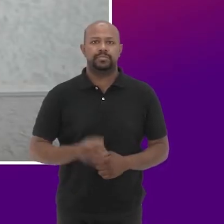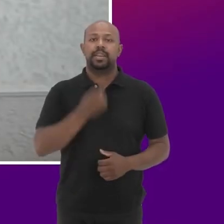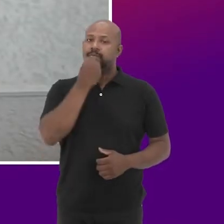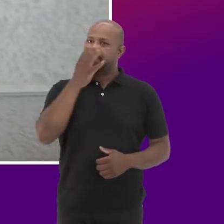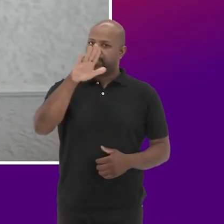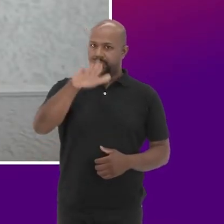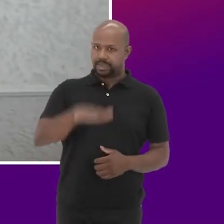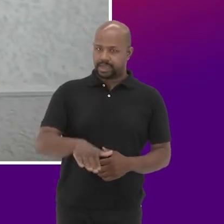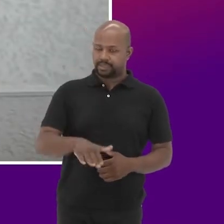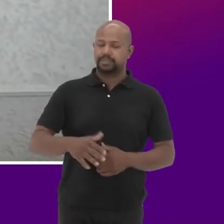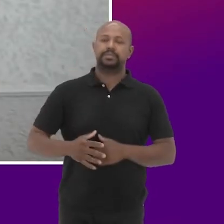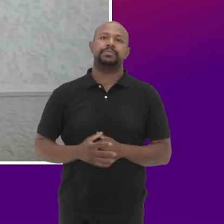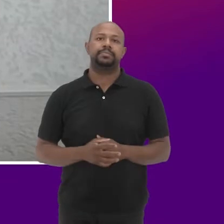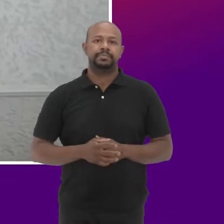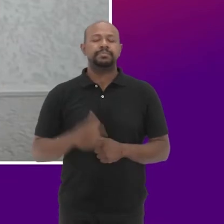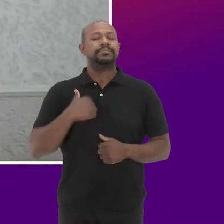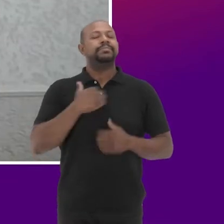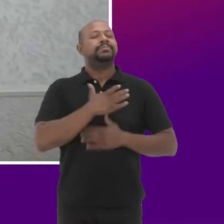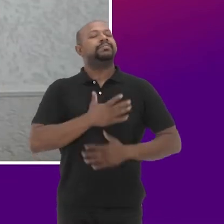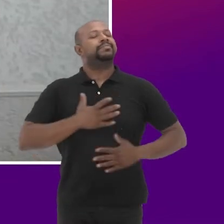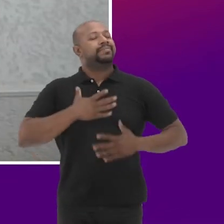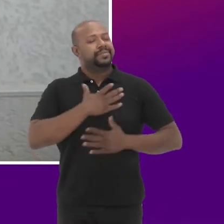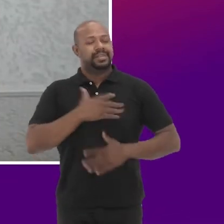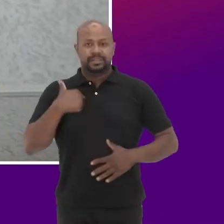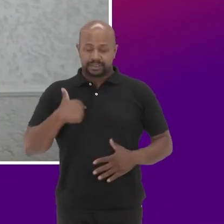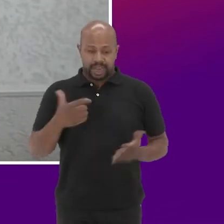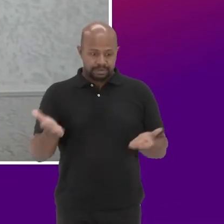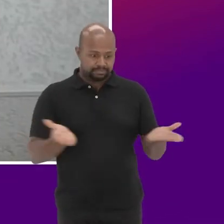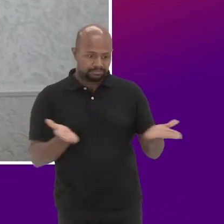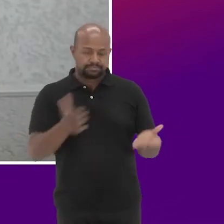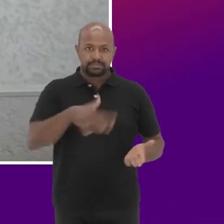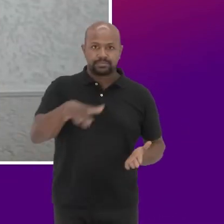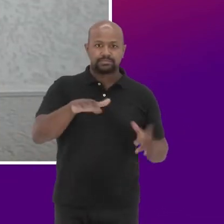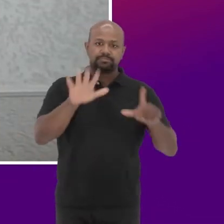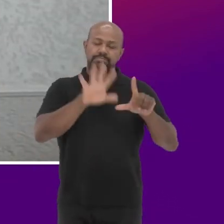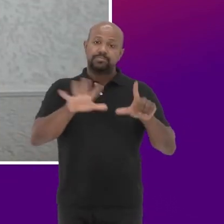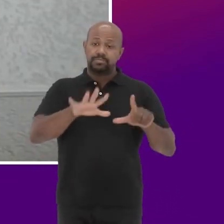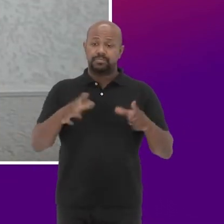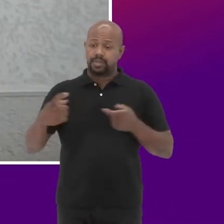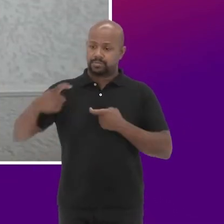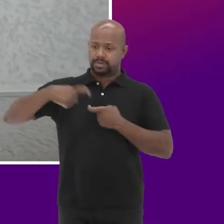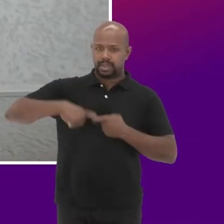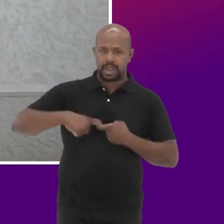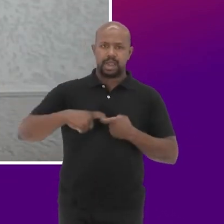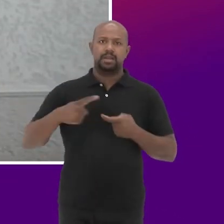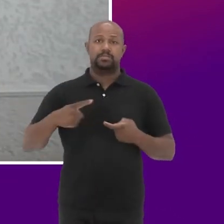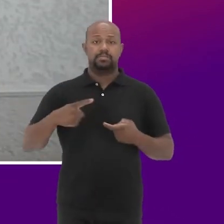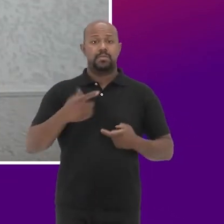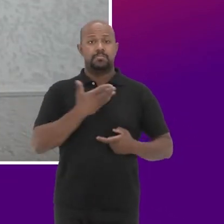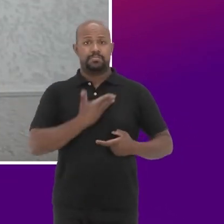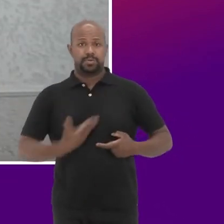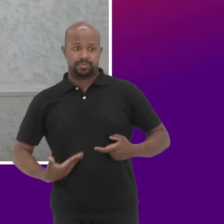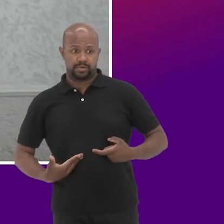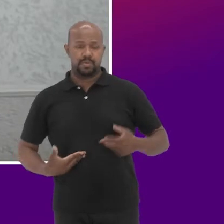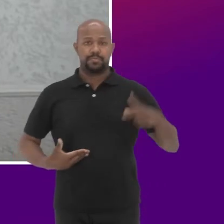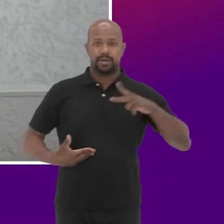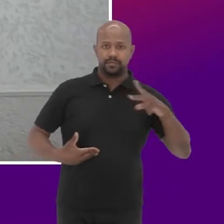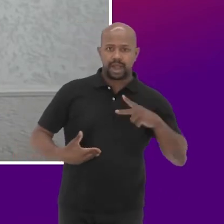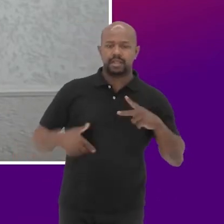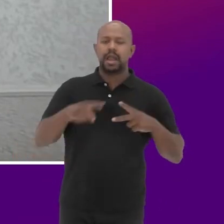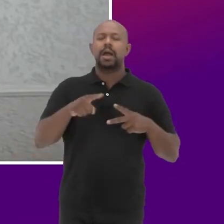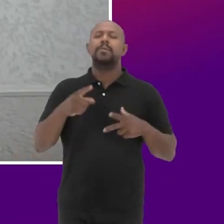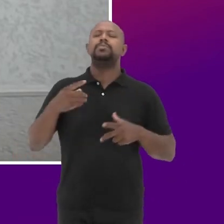Boa tarde. Eu tenho muito orgulho de estar moderando esse painel Parceria Público-Privada, Seguro